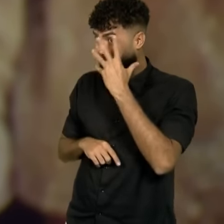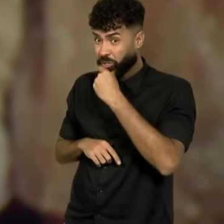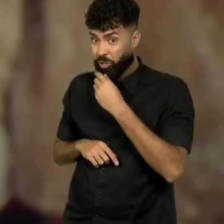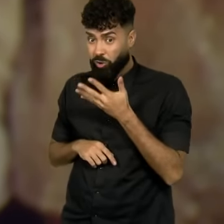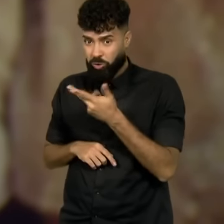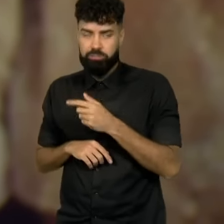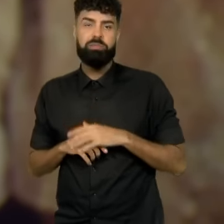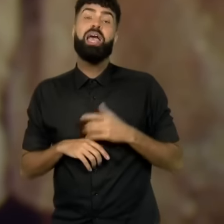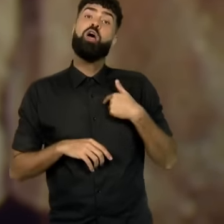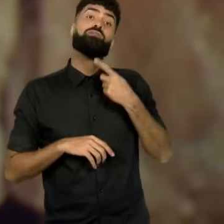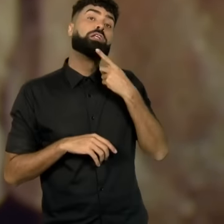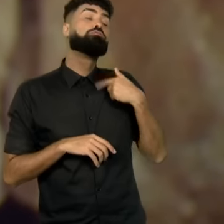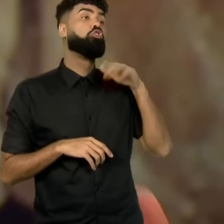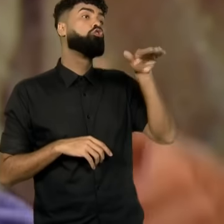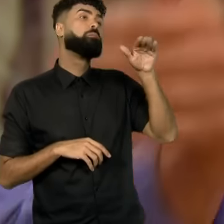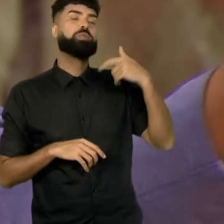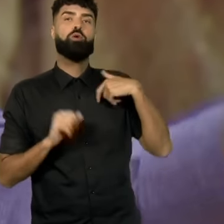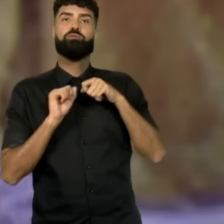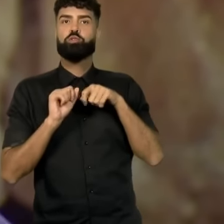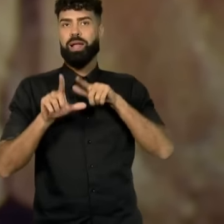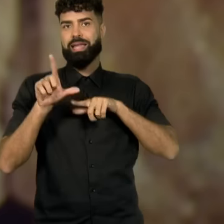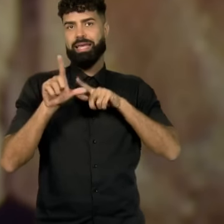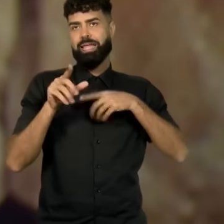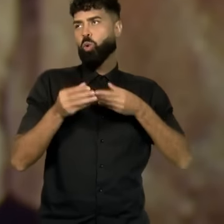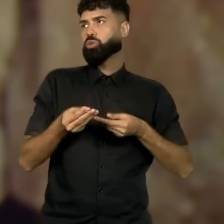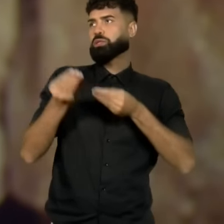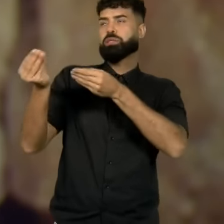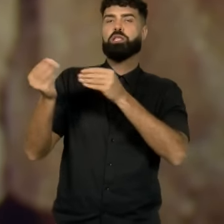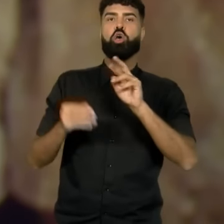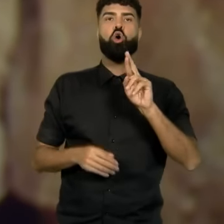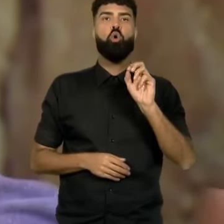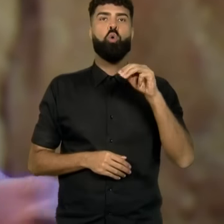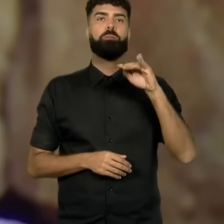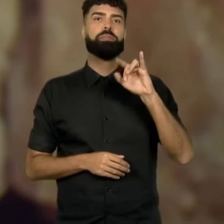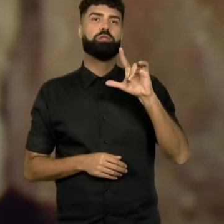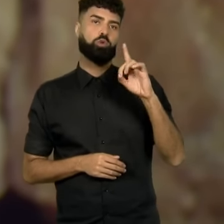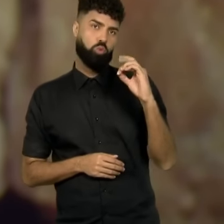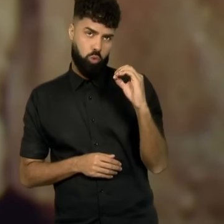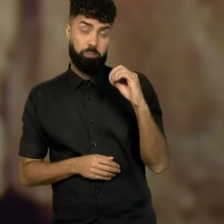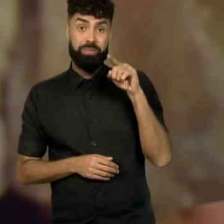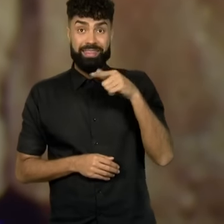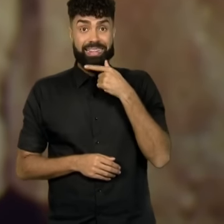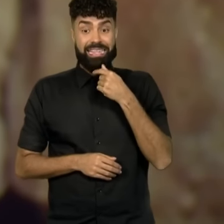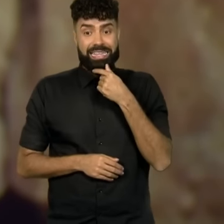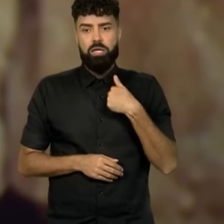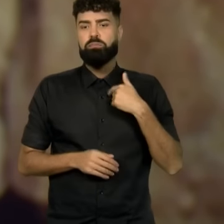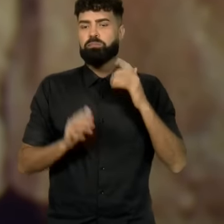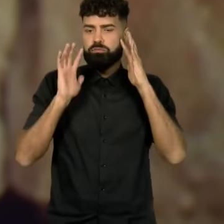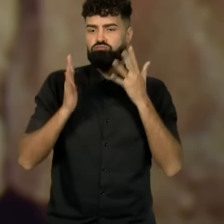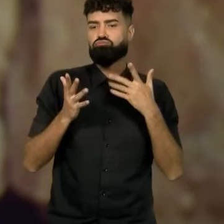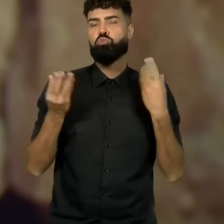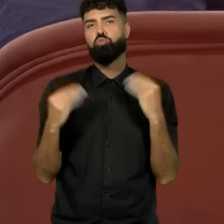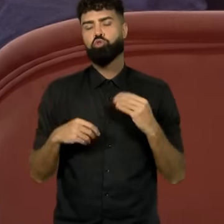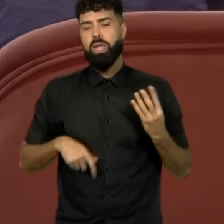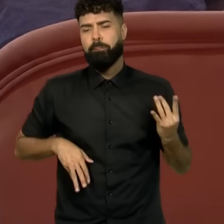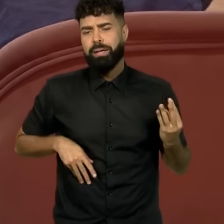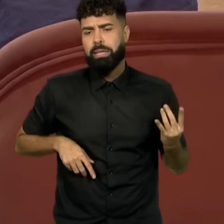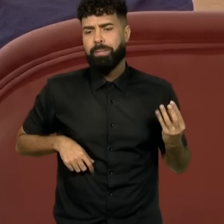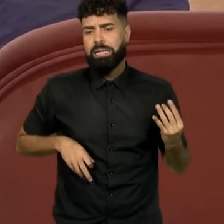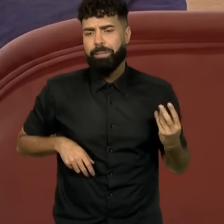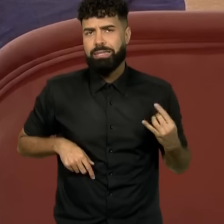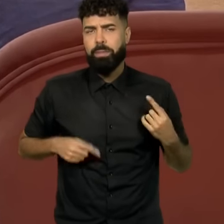uma letra e entreguei para o Romildo. O Romildo colocou a melodia. E